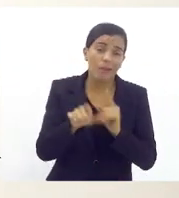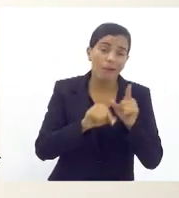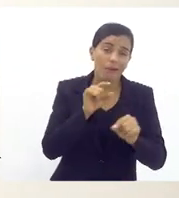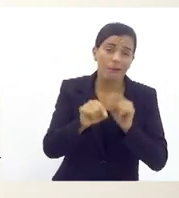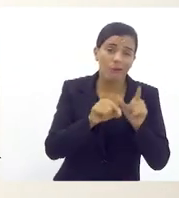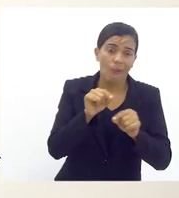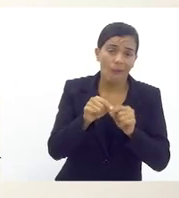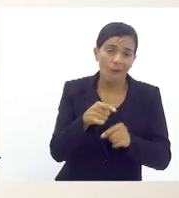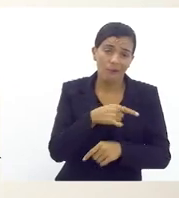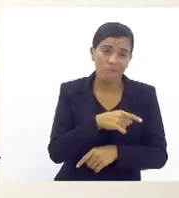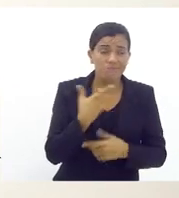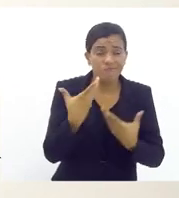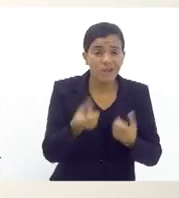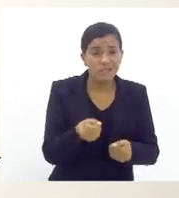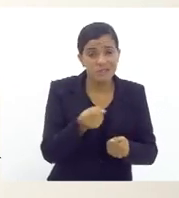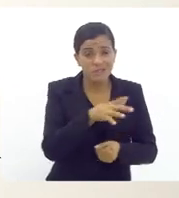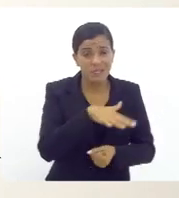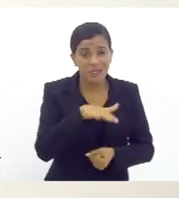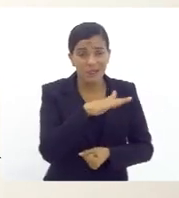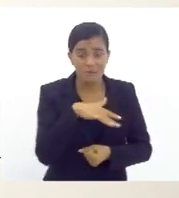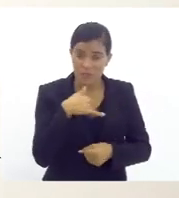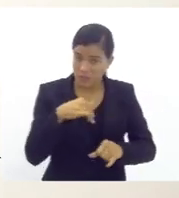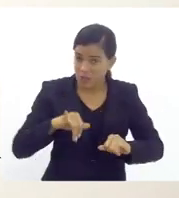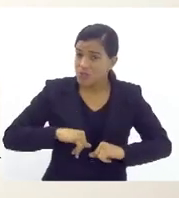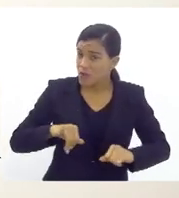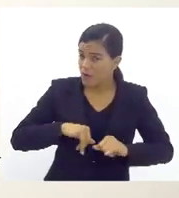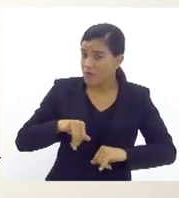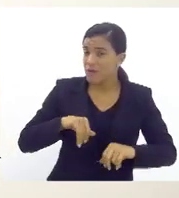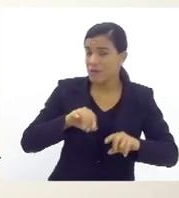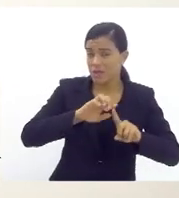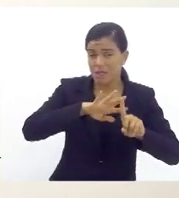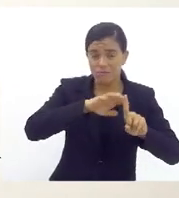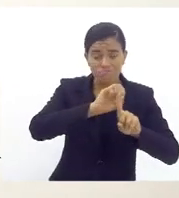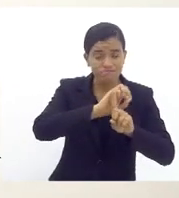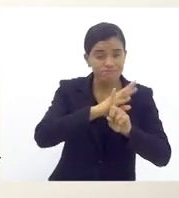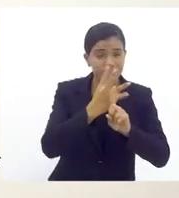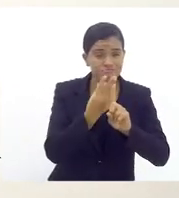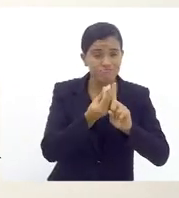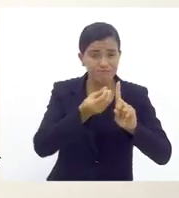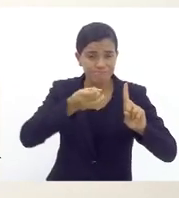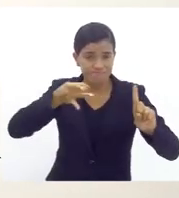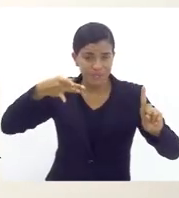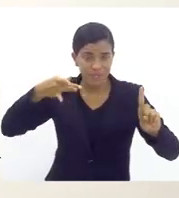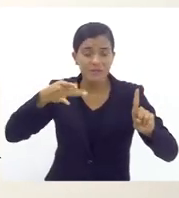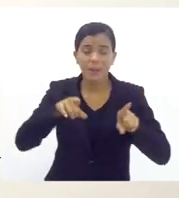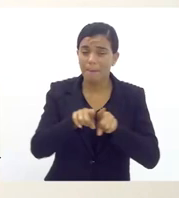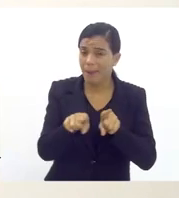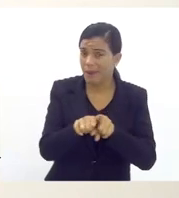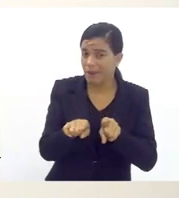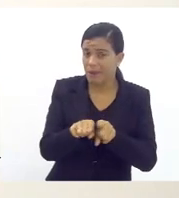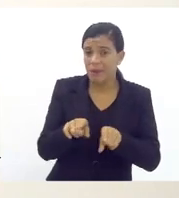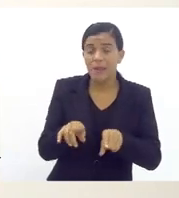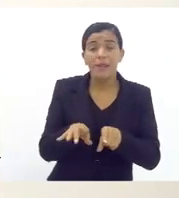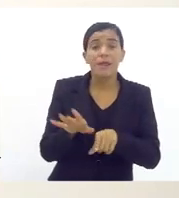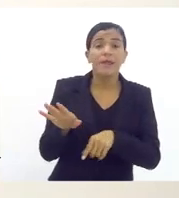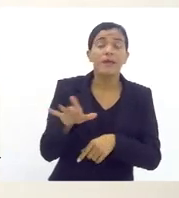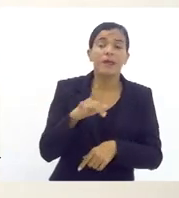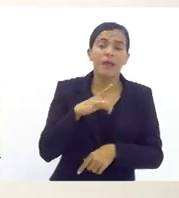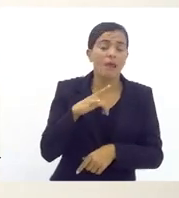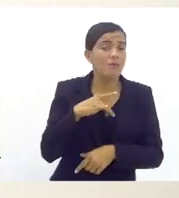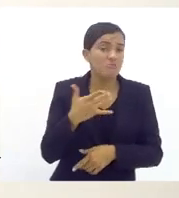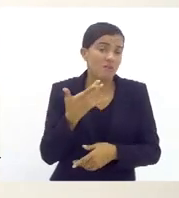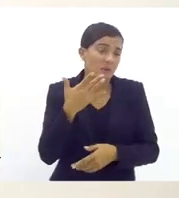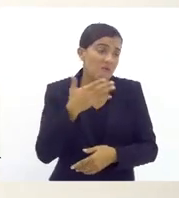dizendo que vamos ser aceitas. Mas eu também sofri muita transfobia nesse ambiente. e, não estando feliz com aquela profissão,